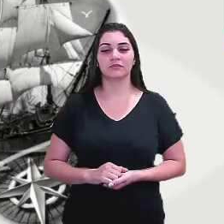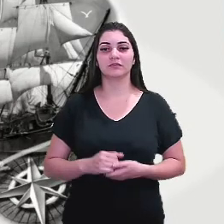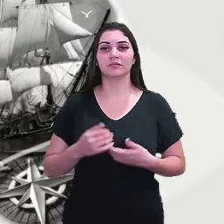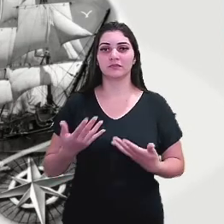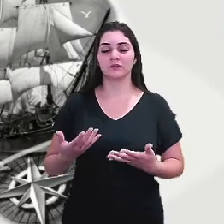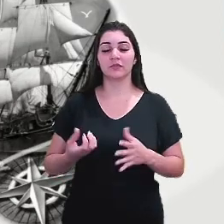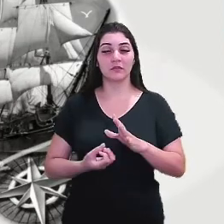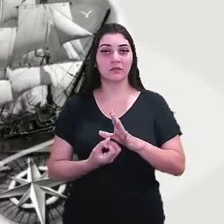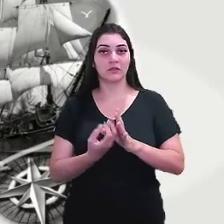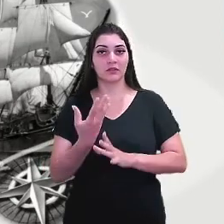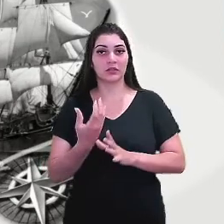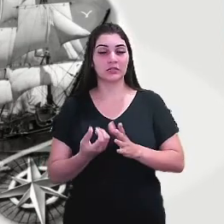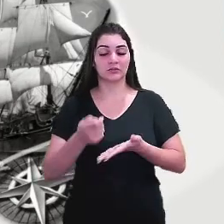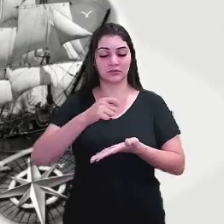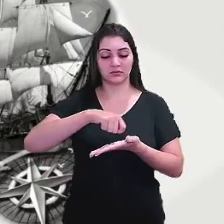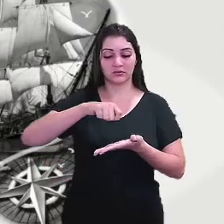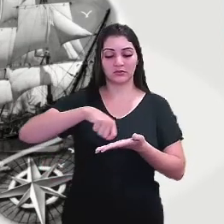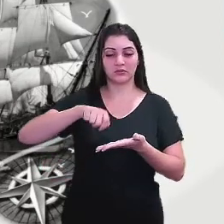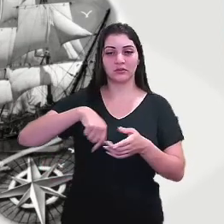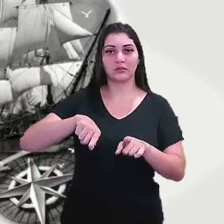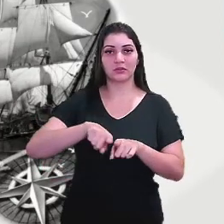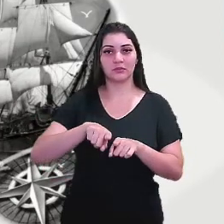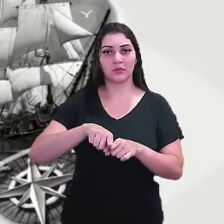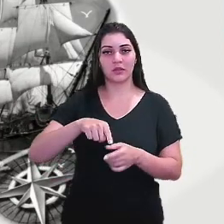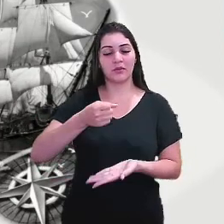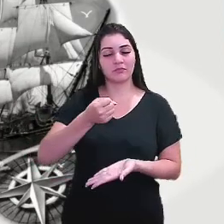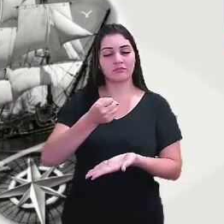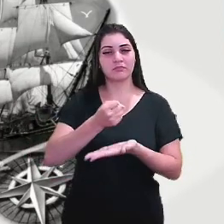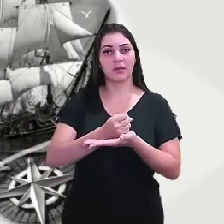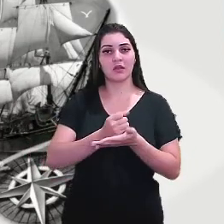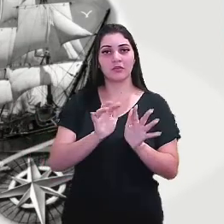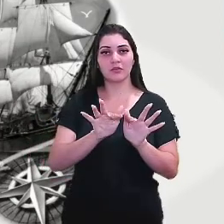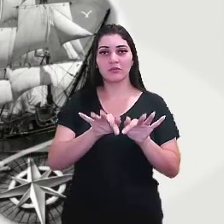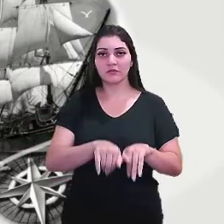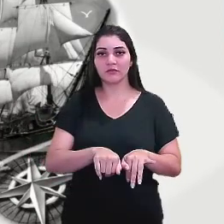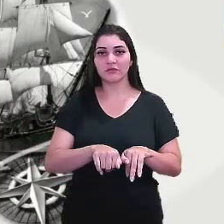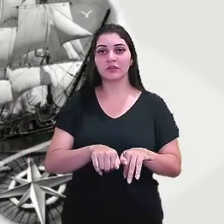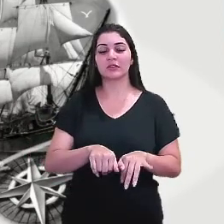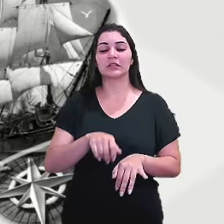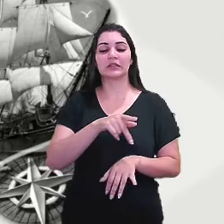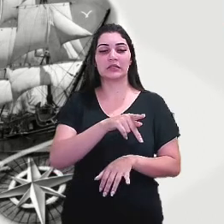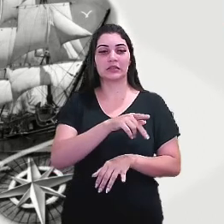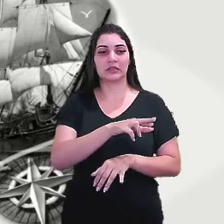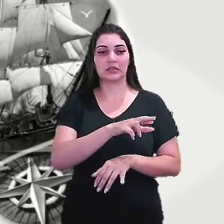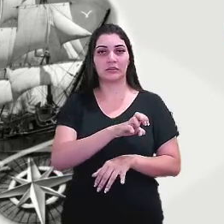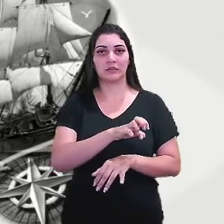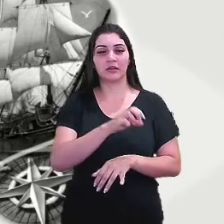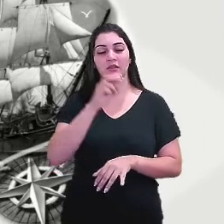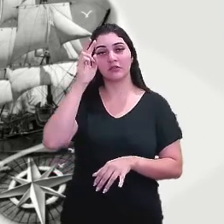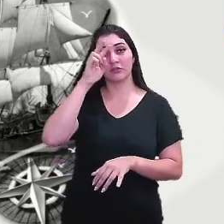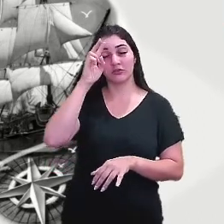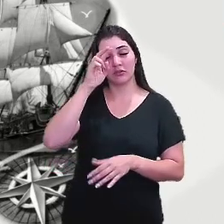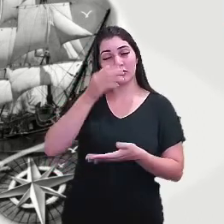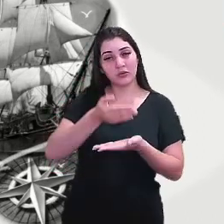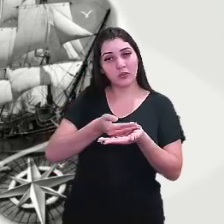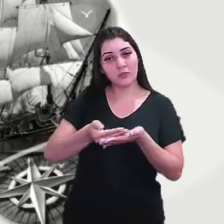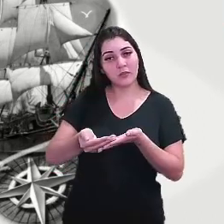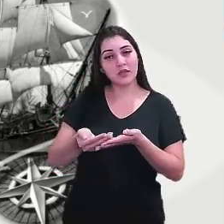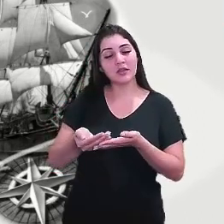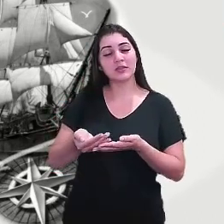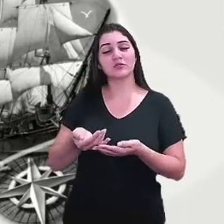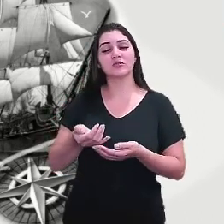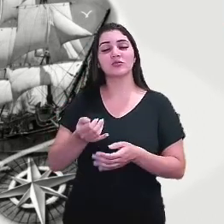O surgimento da escrita, inclusive, é o que marca o fim da pré-história e o início da Idade Antiga. O que aconteceu